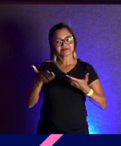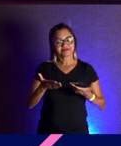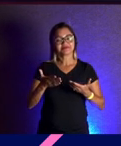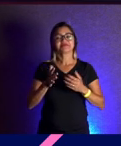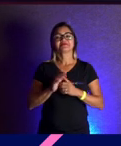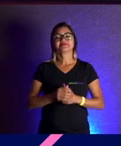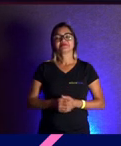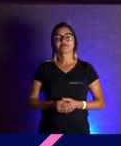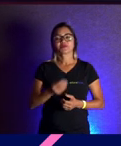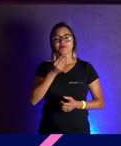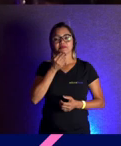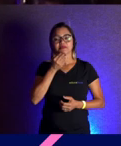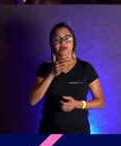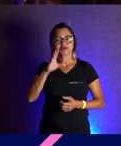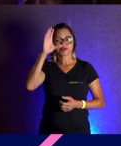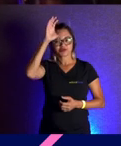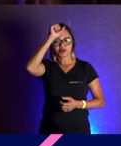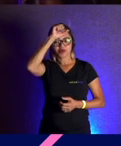pouco mais sobre esses métodos